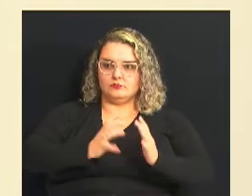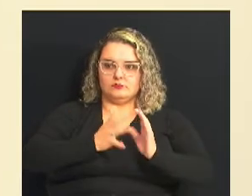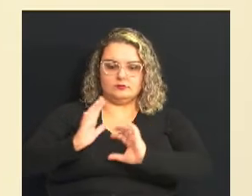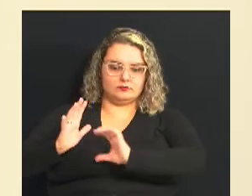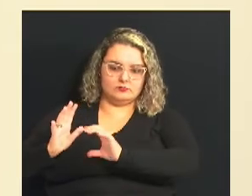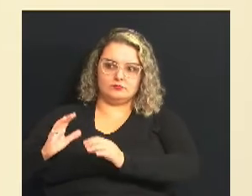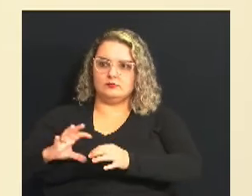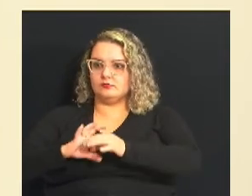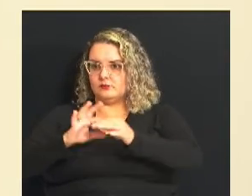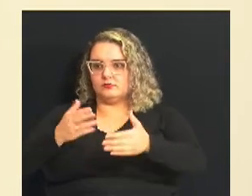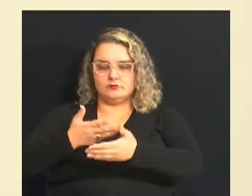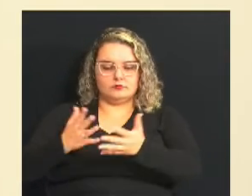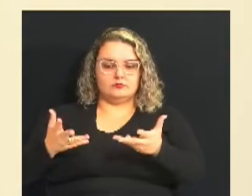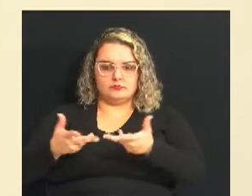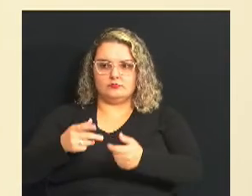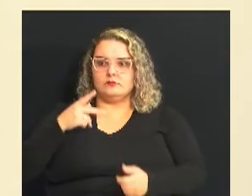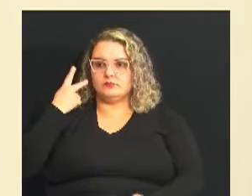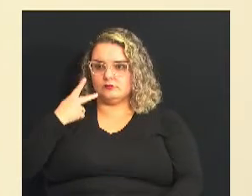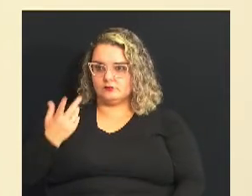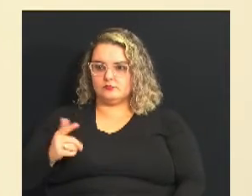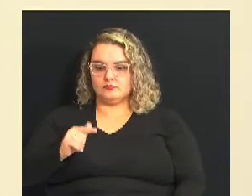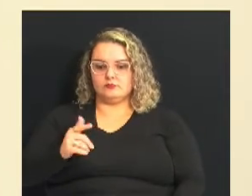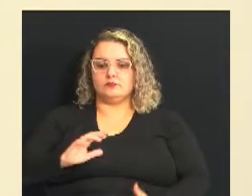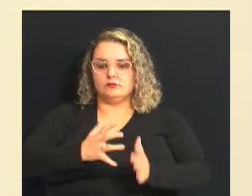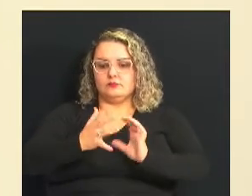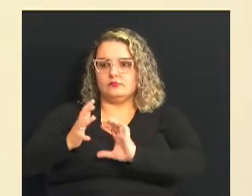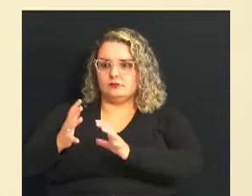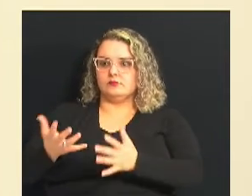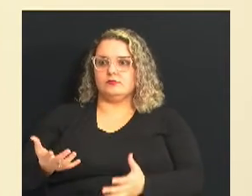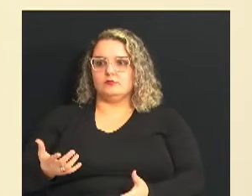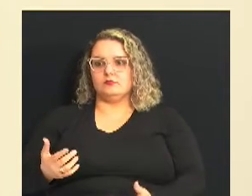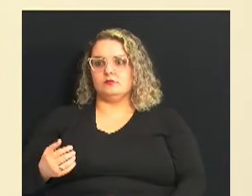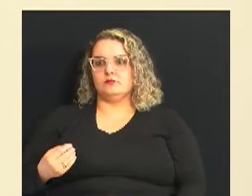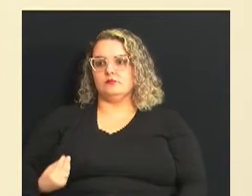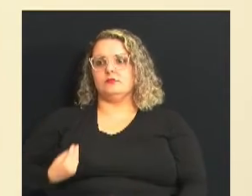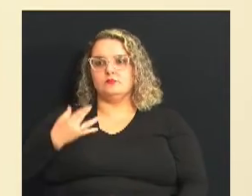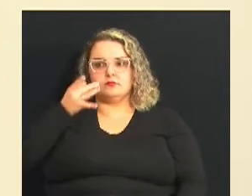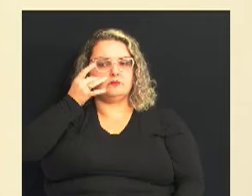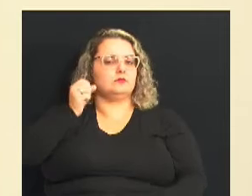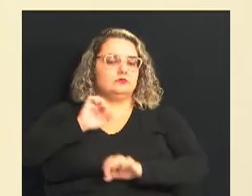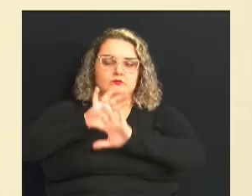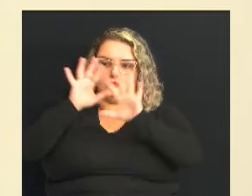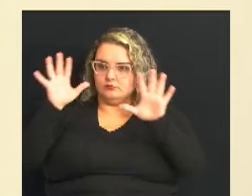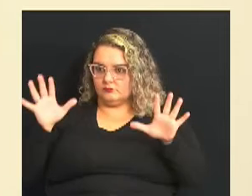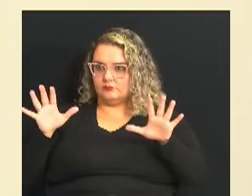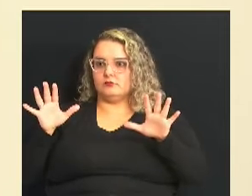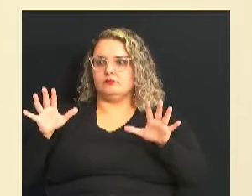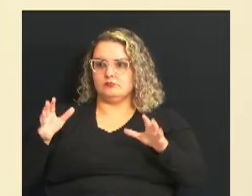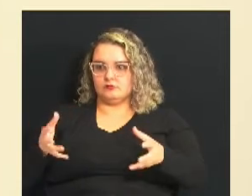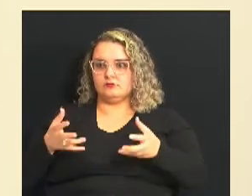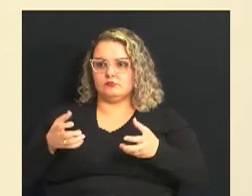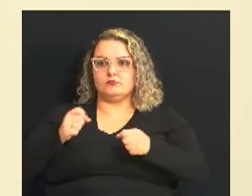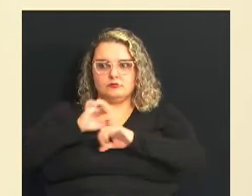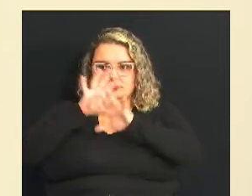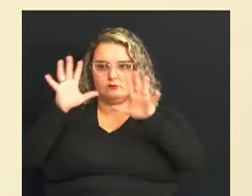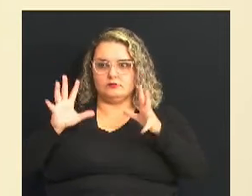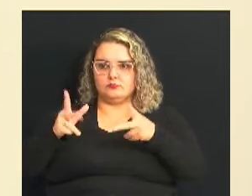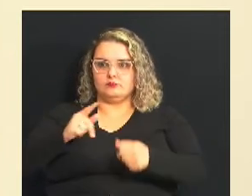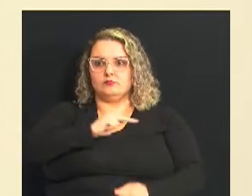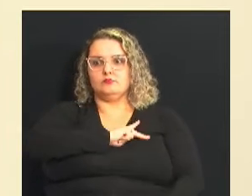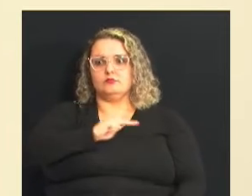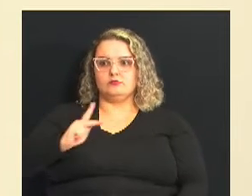espaço para todos os vereadores. E nesse sentido, nós tivemos, desde que eu estou aqui, eu posso deixar bem claro, gostaria até de deixar bem claro que todos os presidentes nos